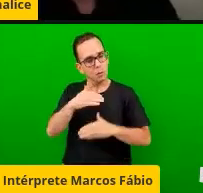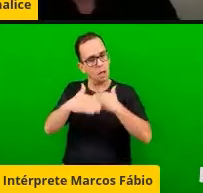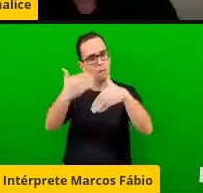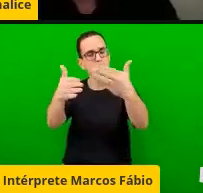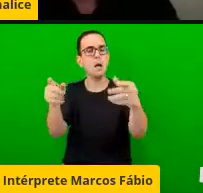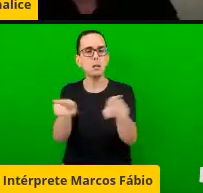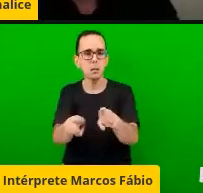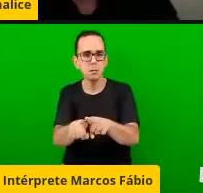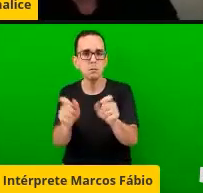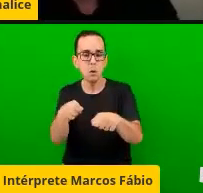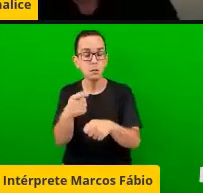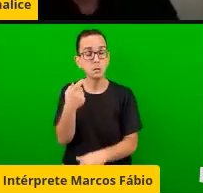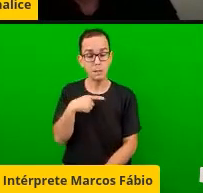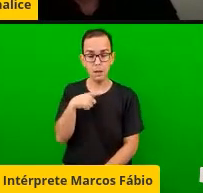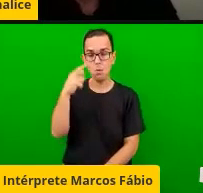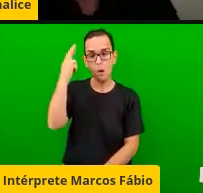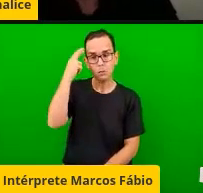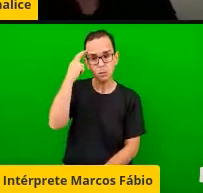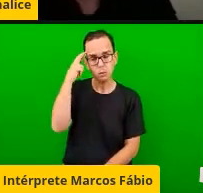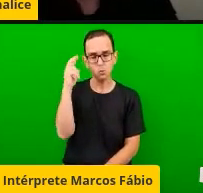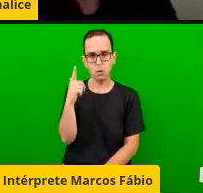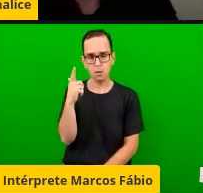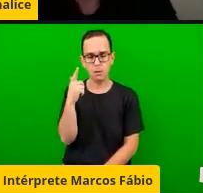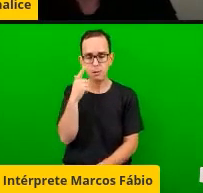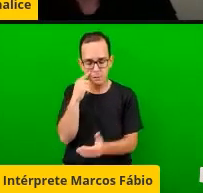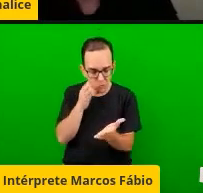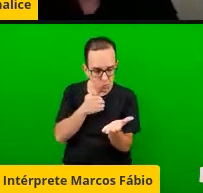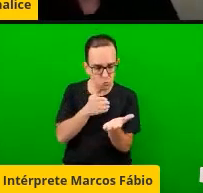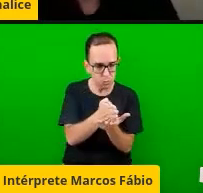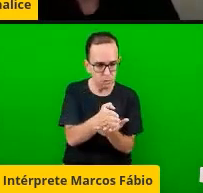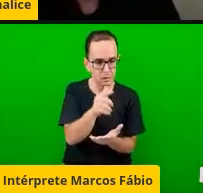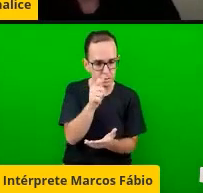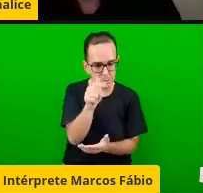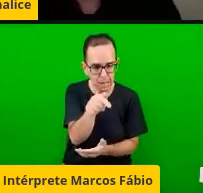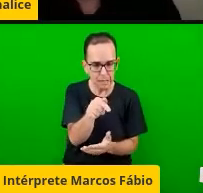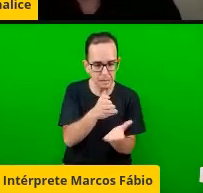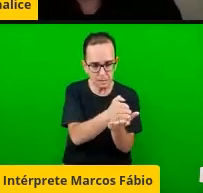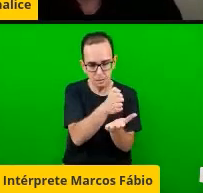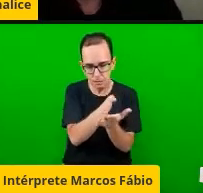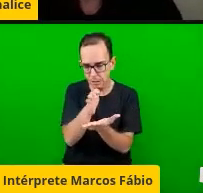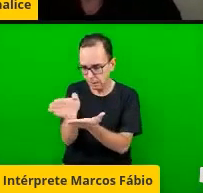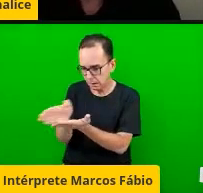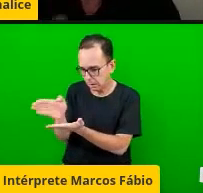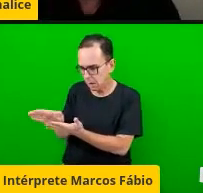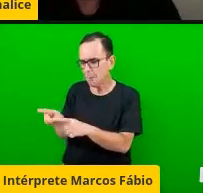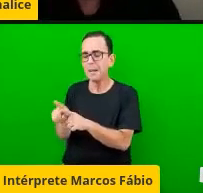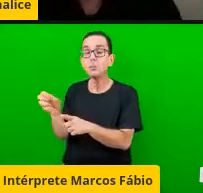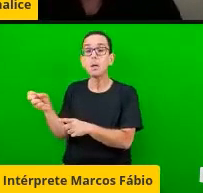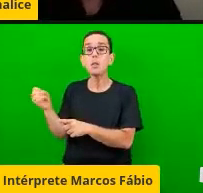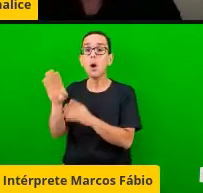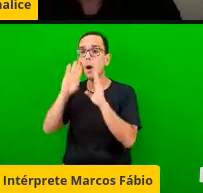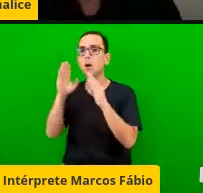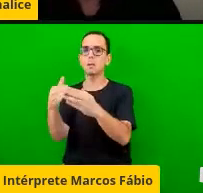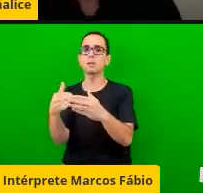o raciocínio geográfico, né, seguindo os 7 princípios e as espacialidades, mas também numa outra perspectiva, dos conceitos